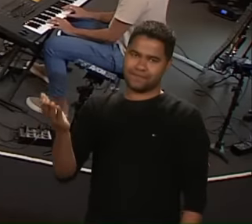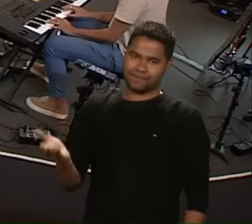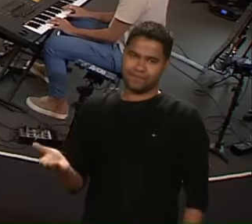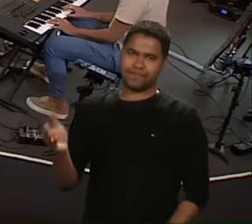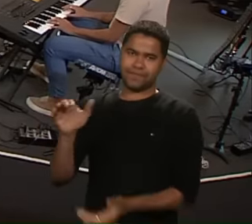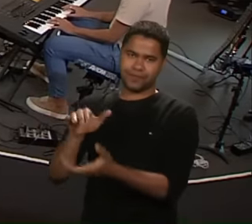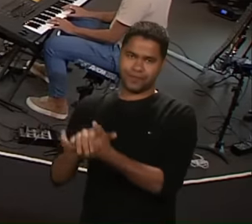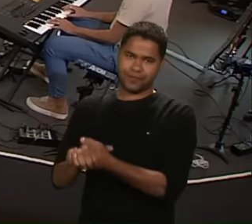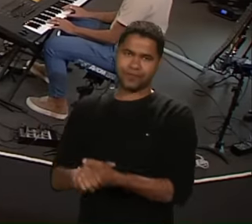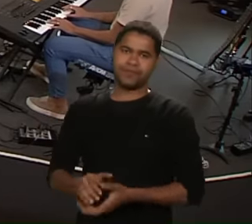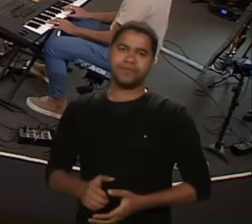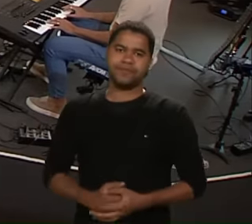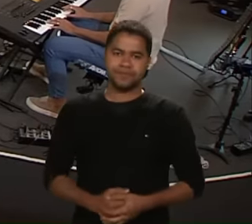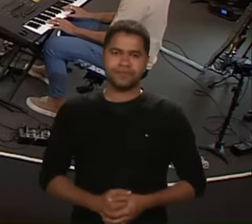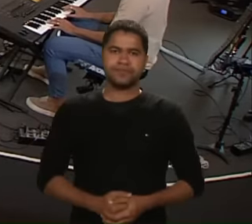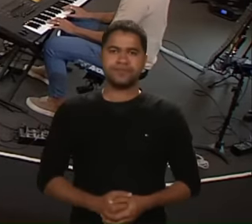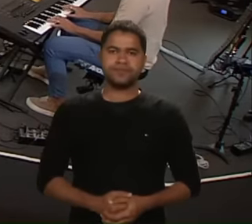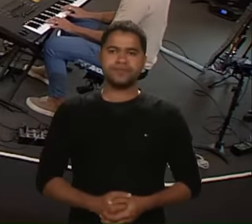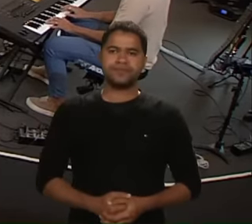feliz.